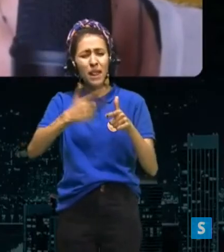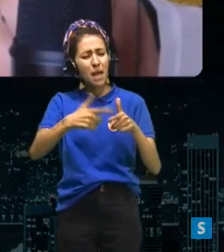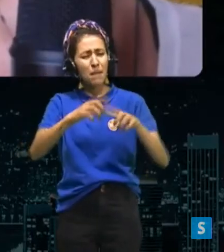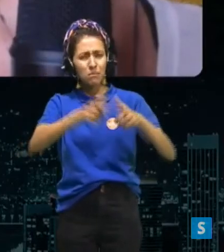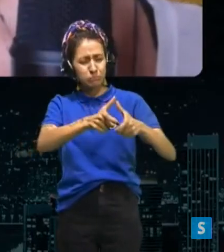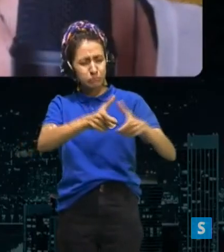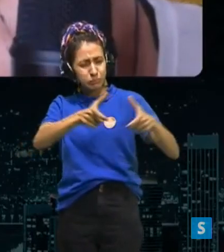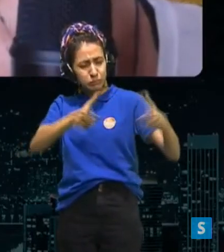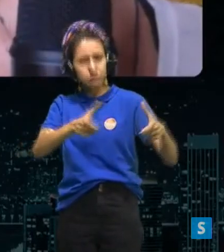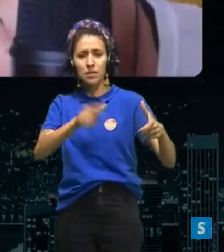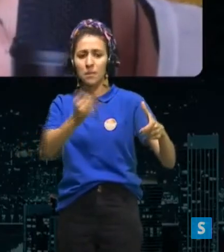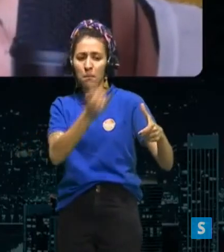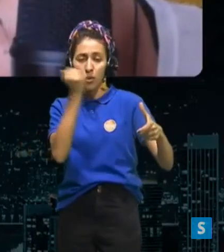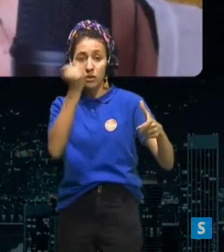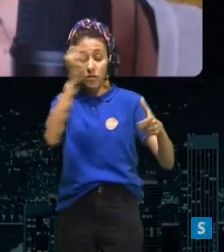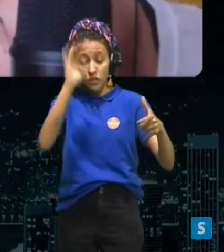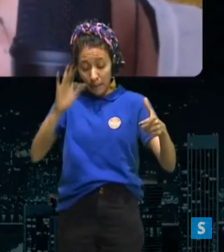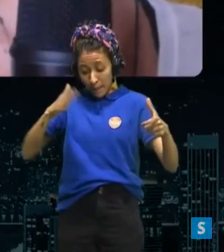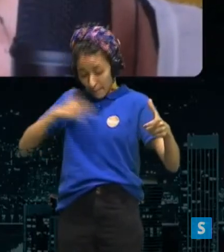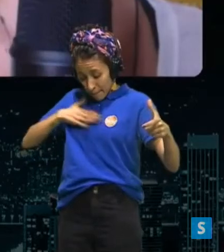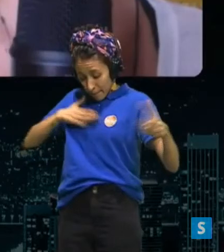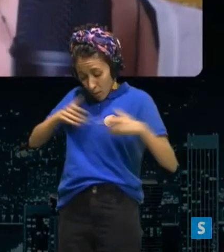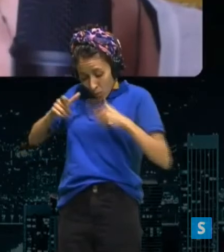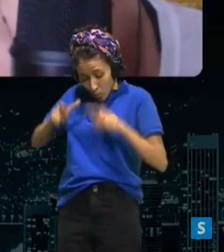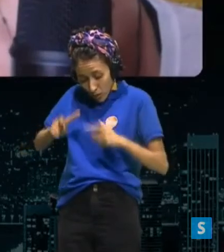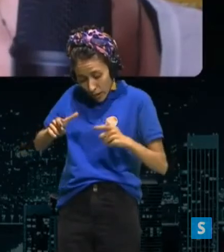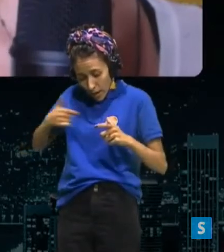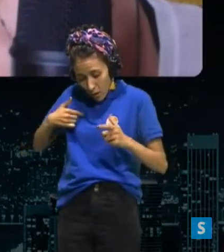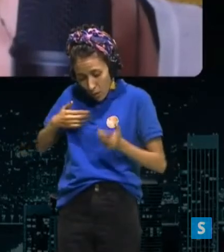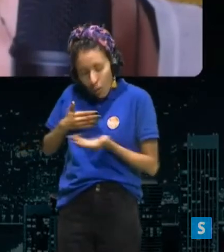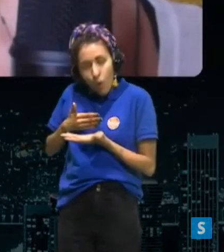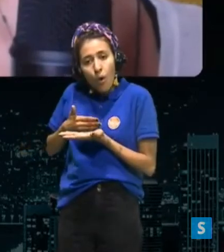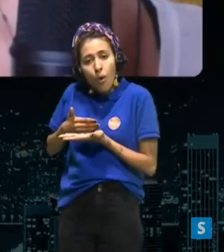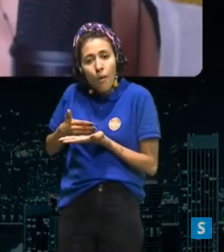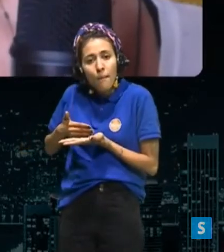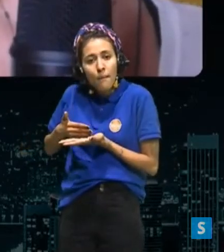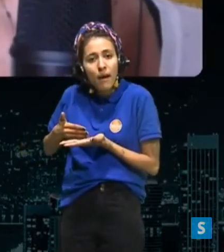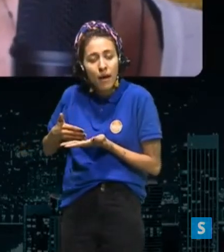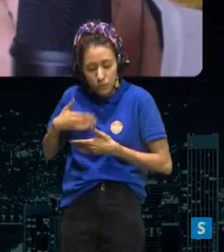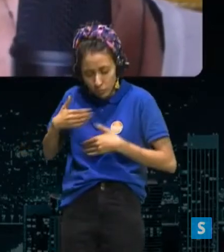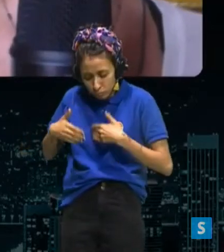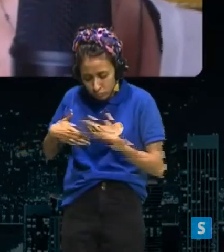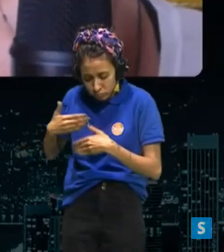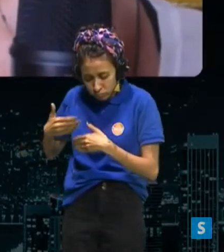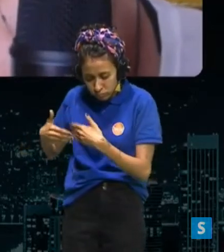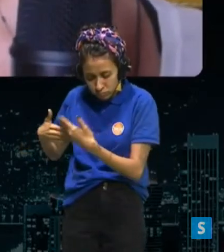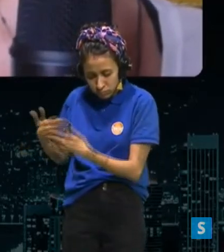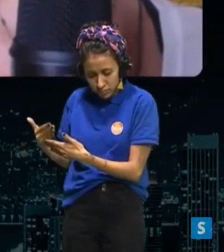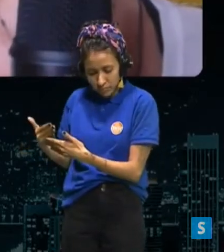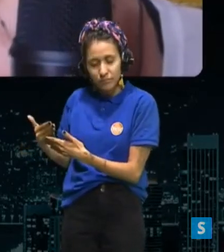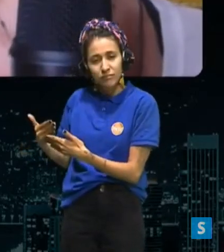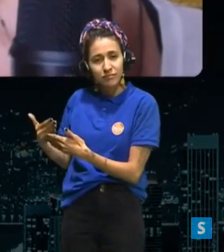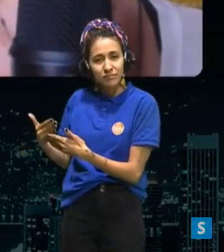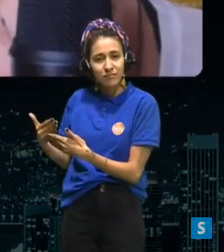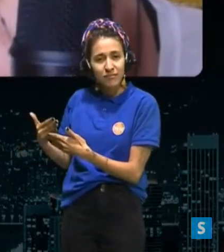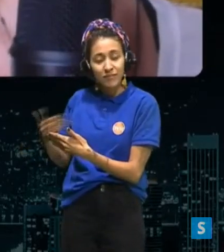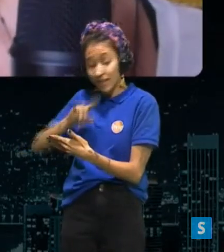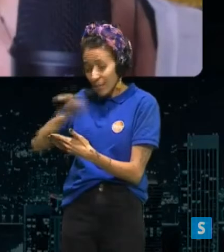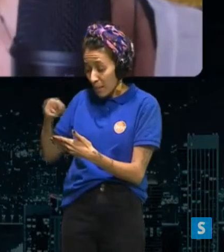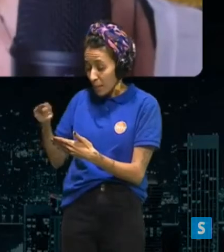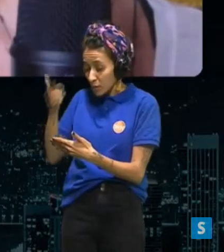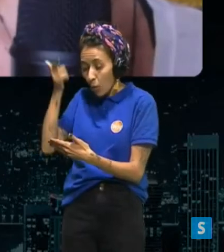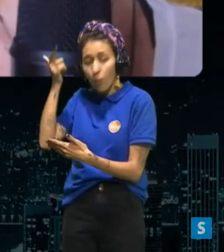se desenrolando e pega uma imaginação grande grandes ideias O que é possível mas você tem que voltar para você mesmo